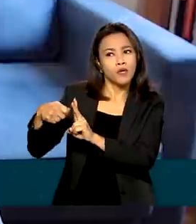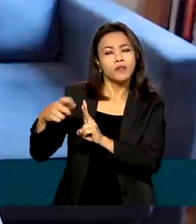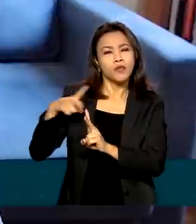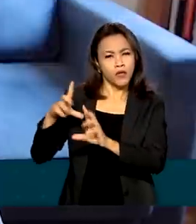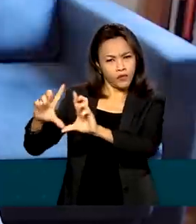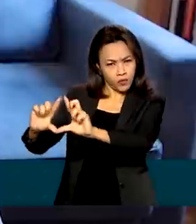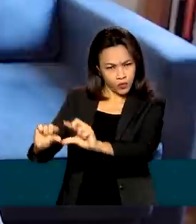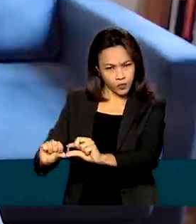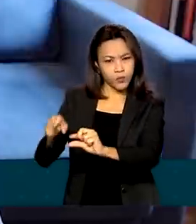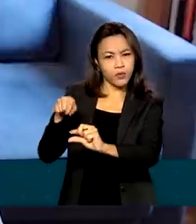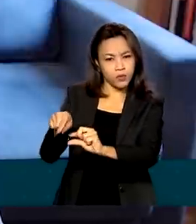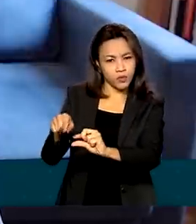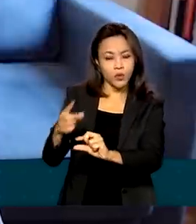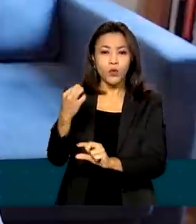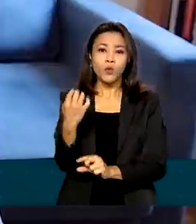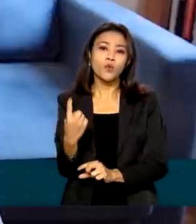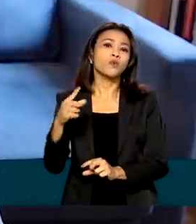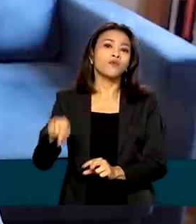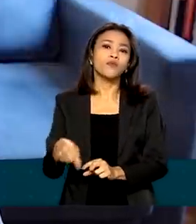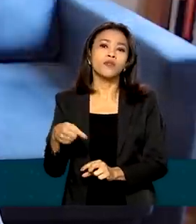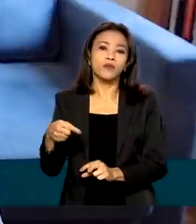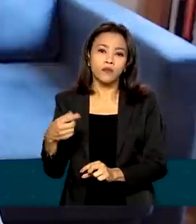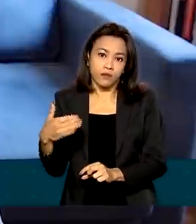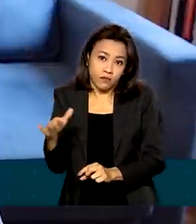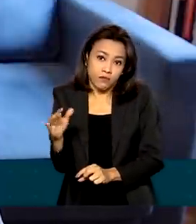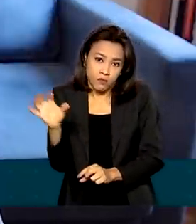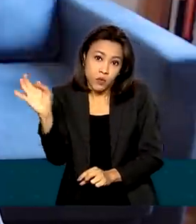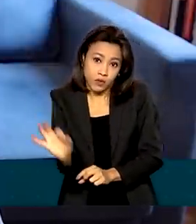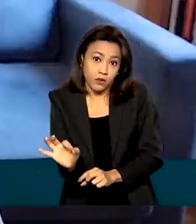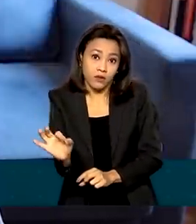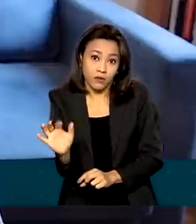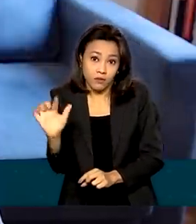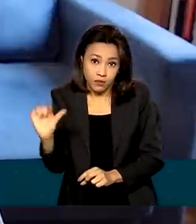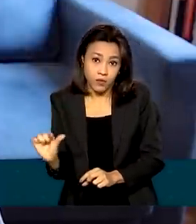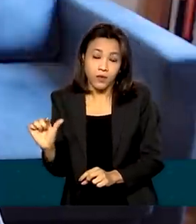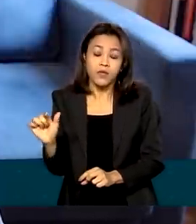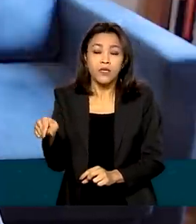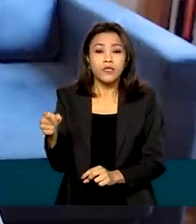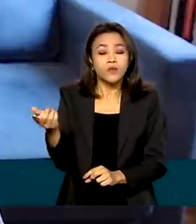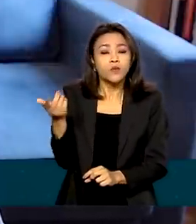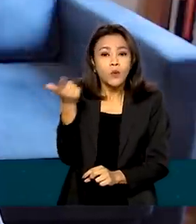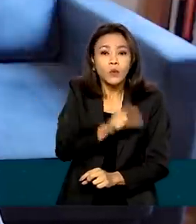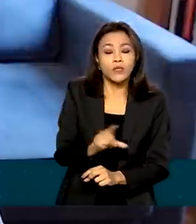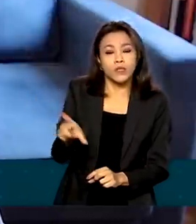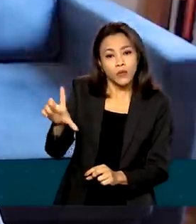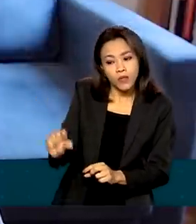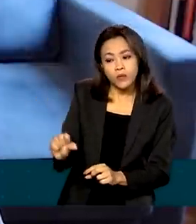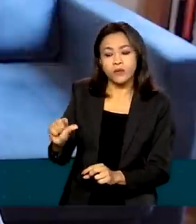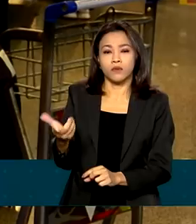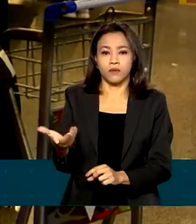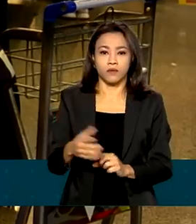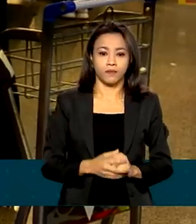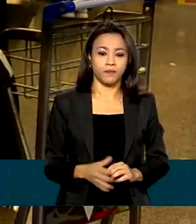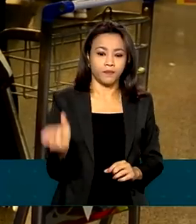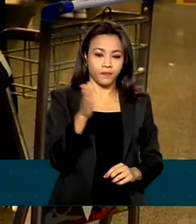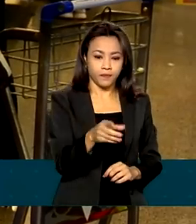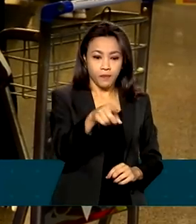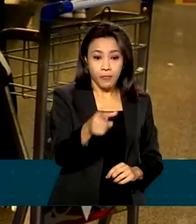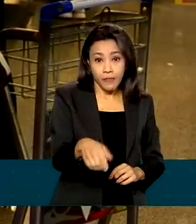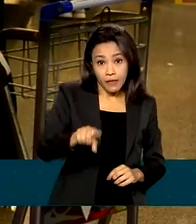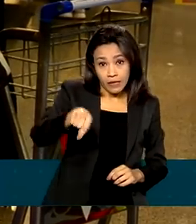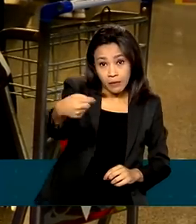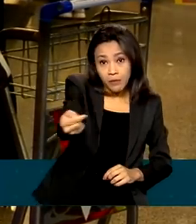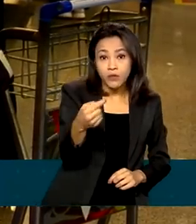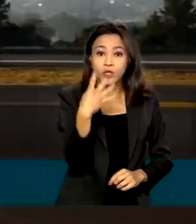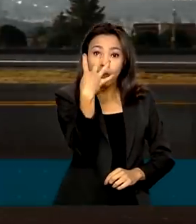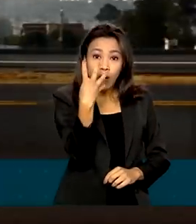de preços, né, de 1,78%, e isso contribuiu para a desaceleração observada na passagem de julho para agosto. E depois de